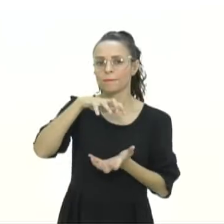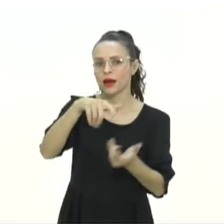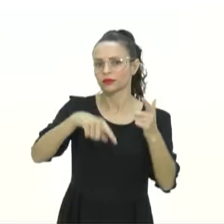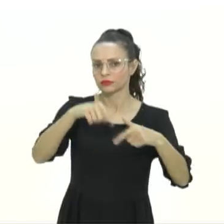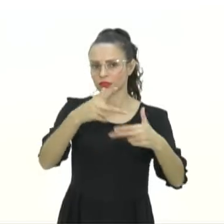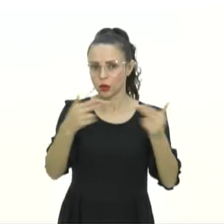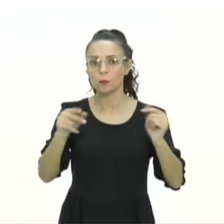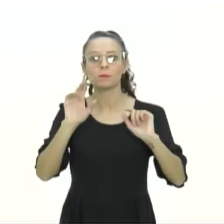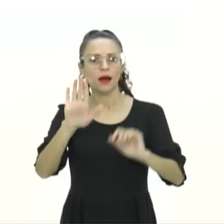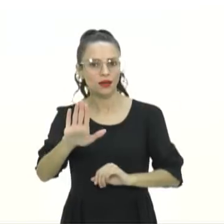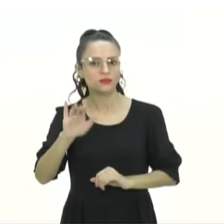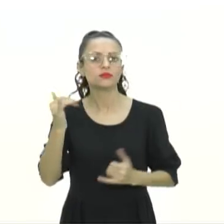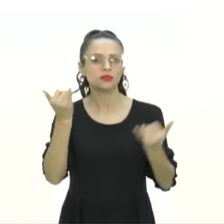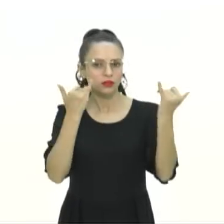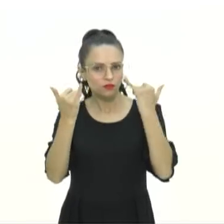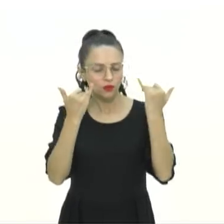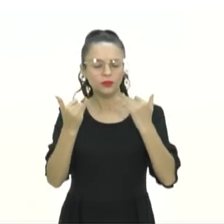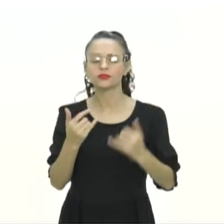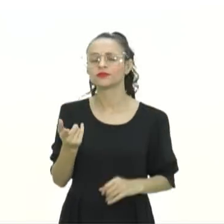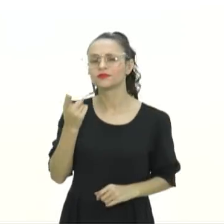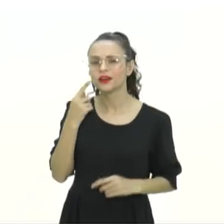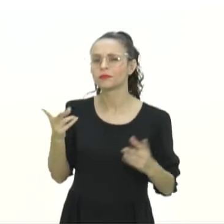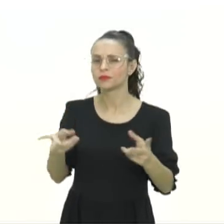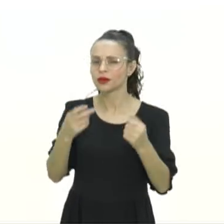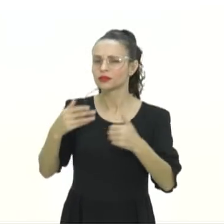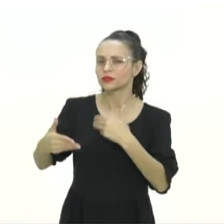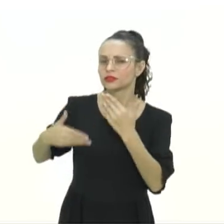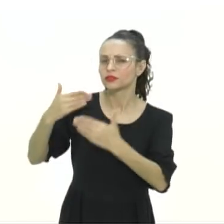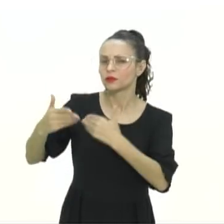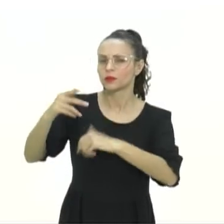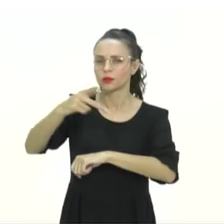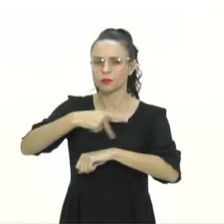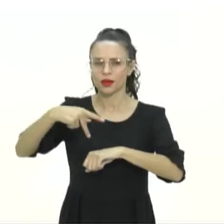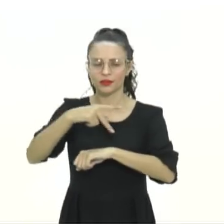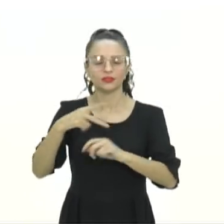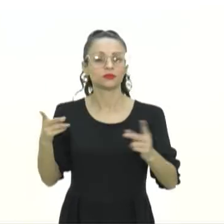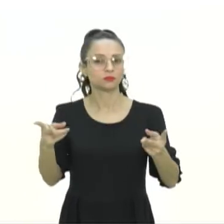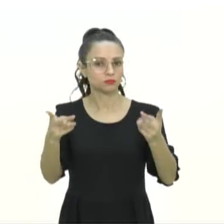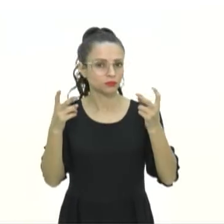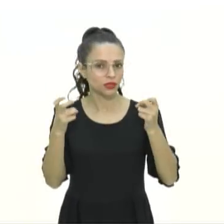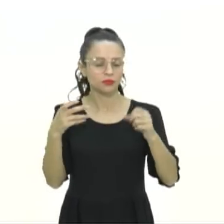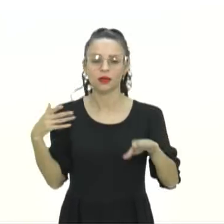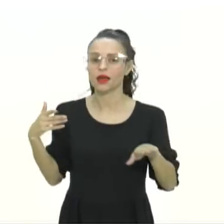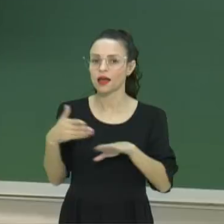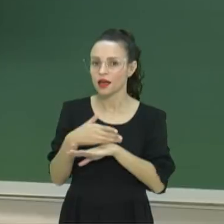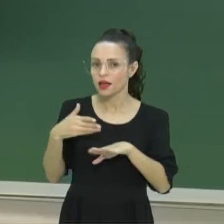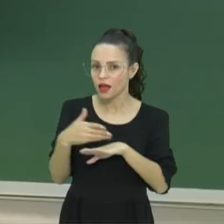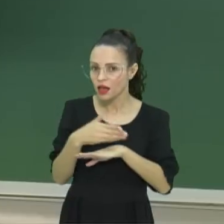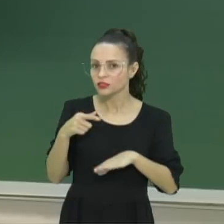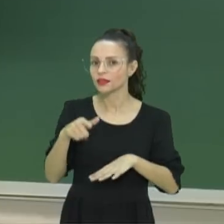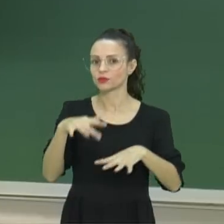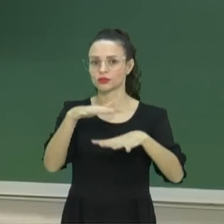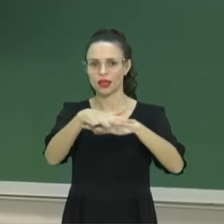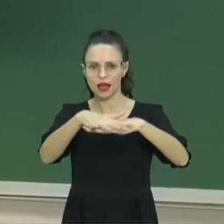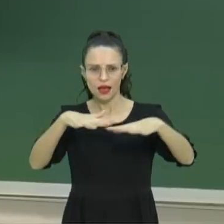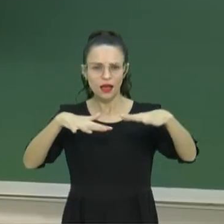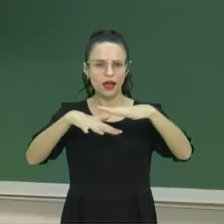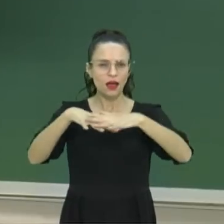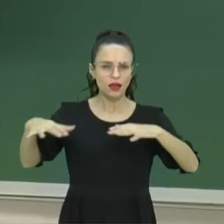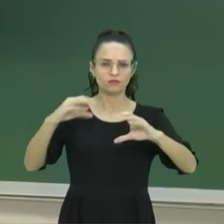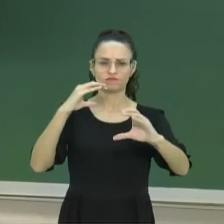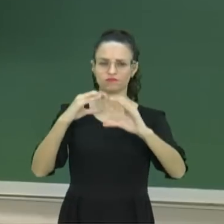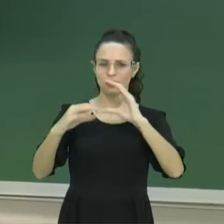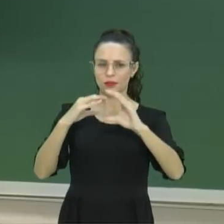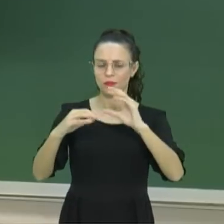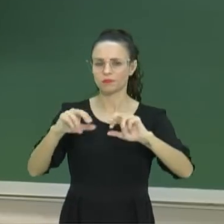É possível analisar o grau de desenvolvimento do país ao perceber o acesso a essas redes. Ora,